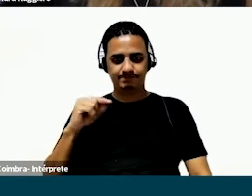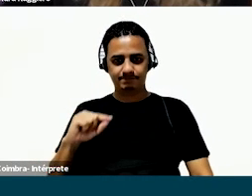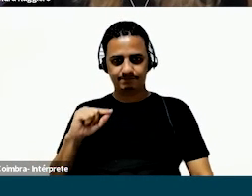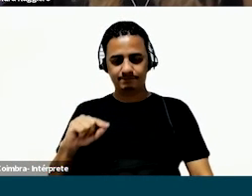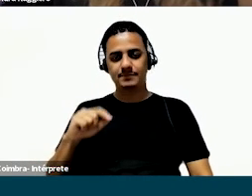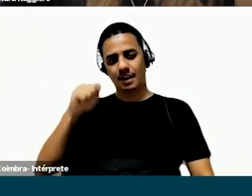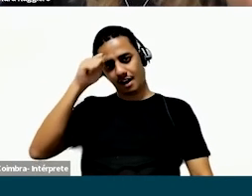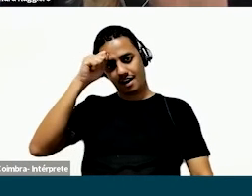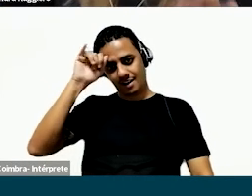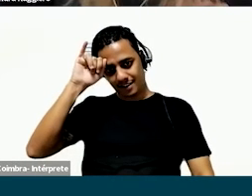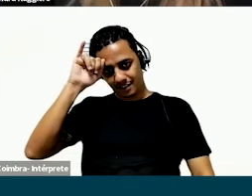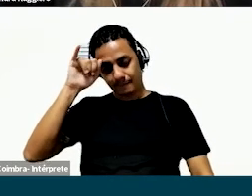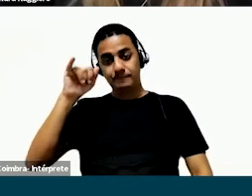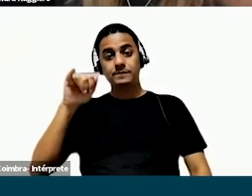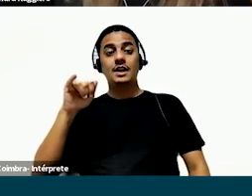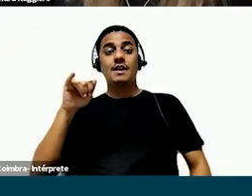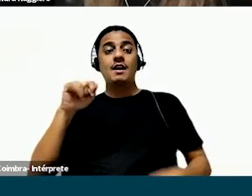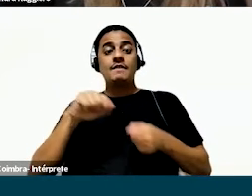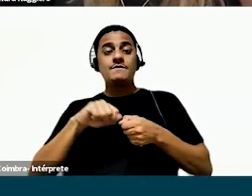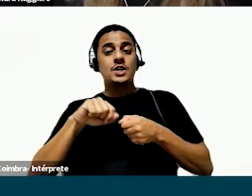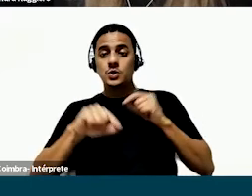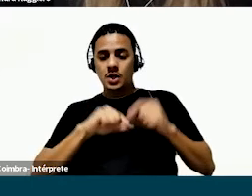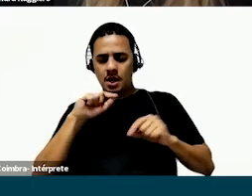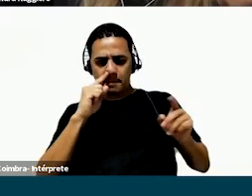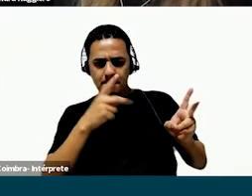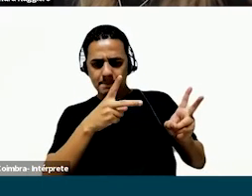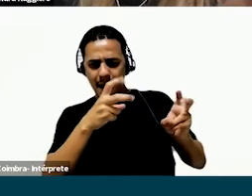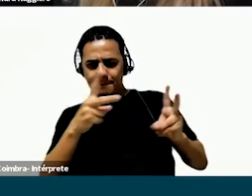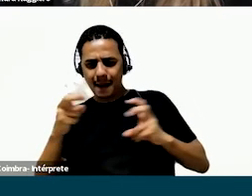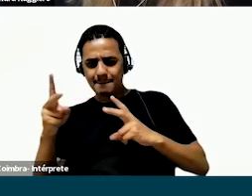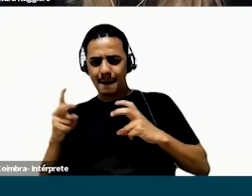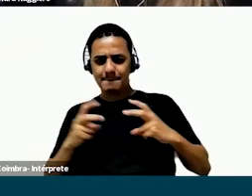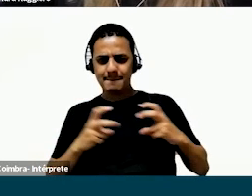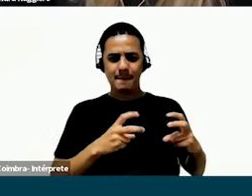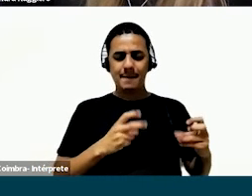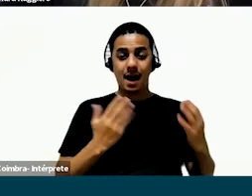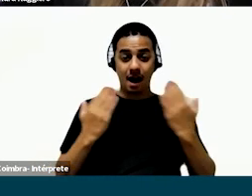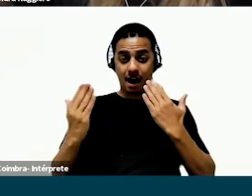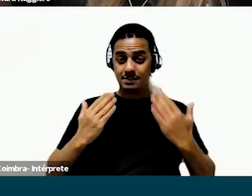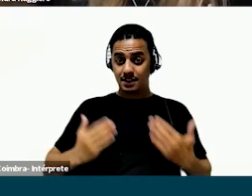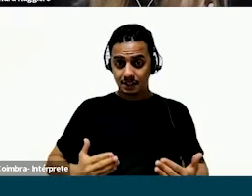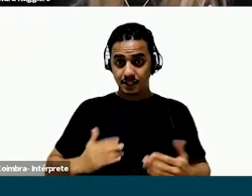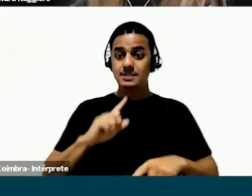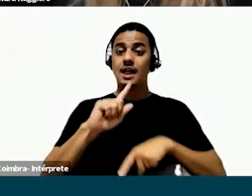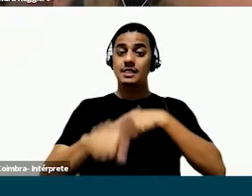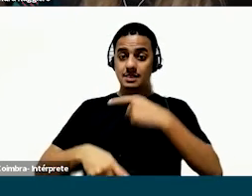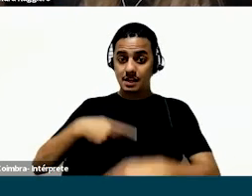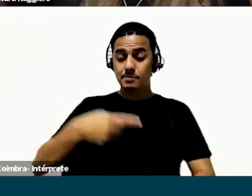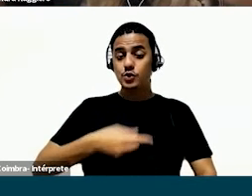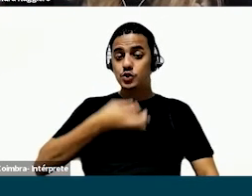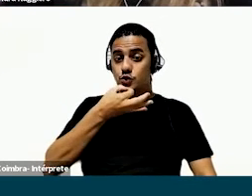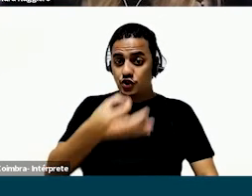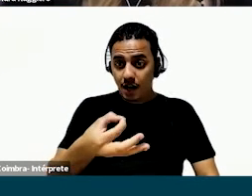aqui, ou seja, a inteligência faz uma interpretação, analisa